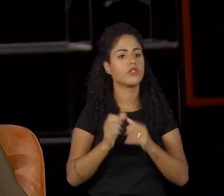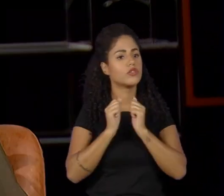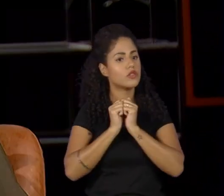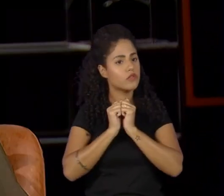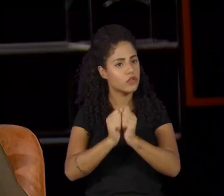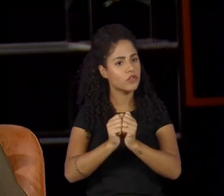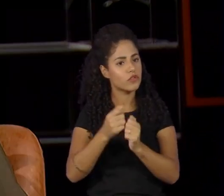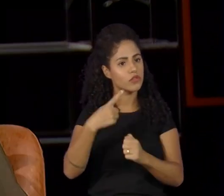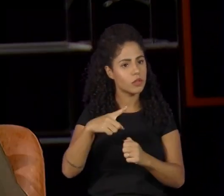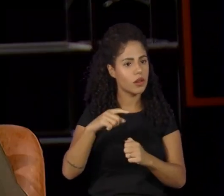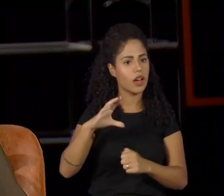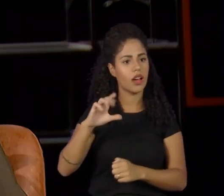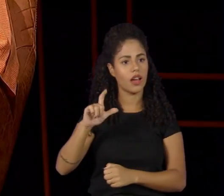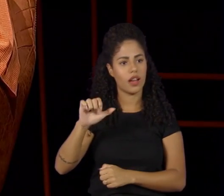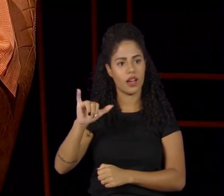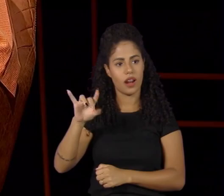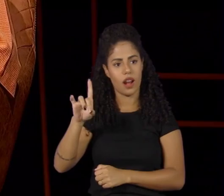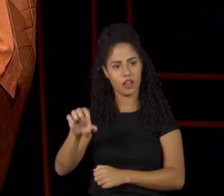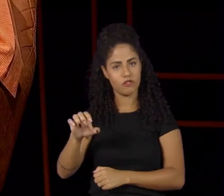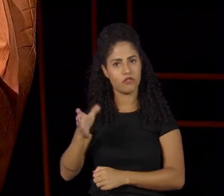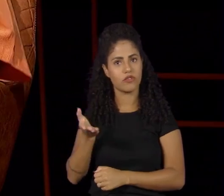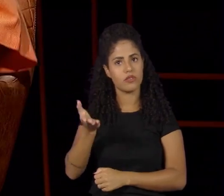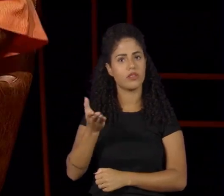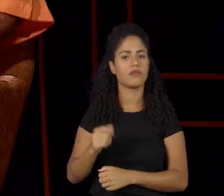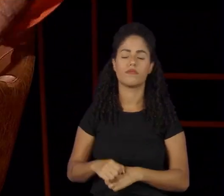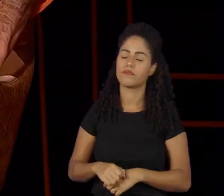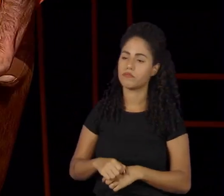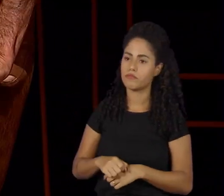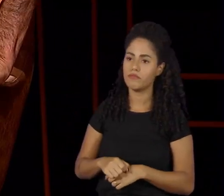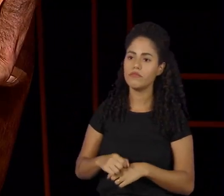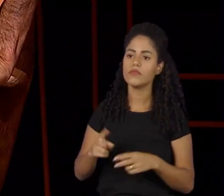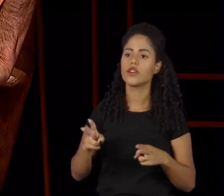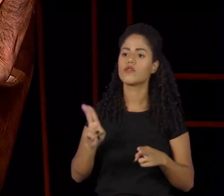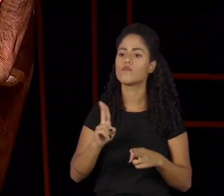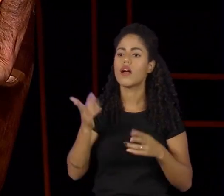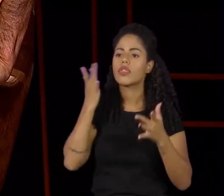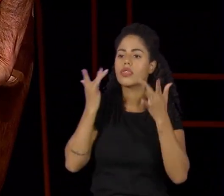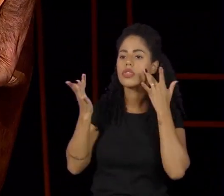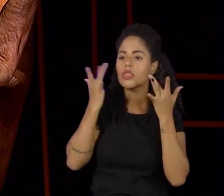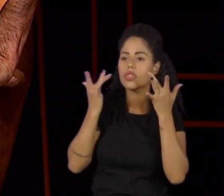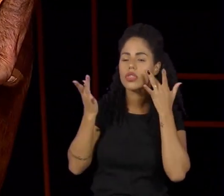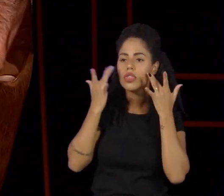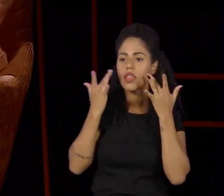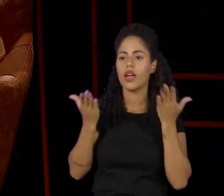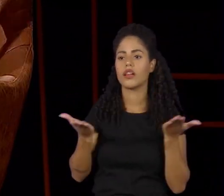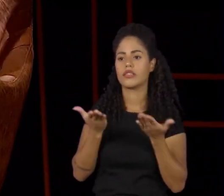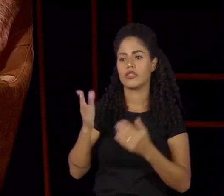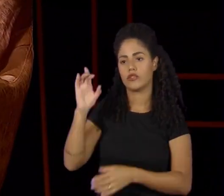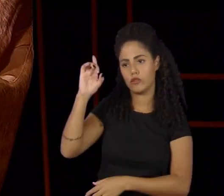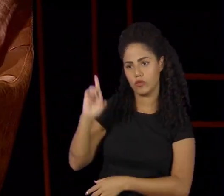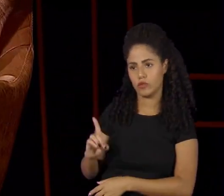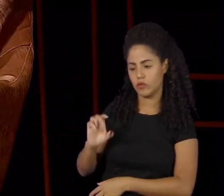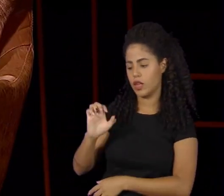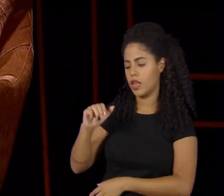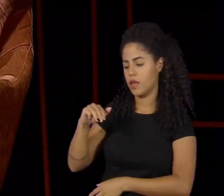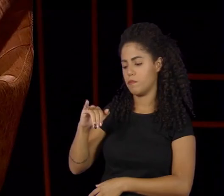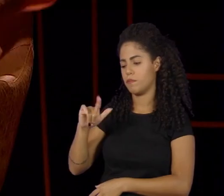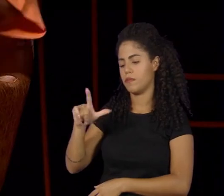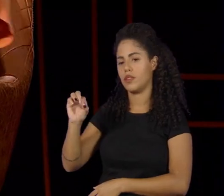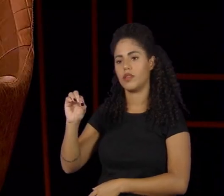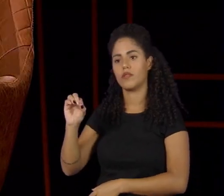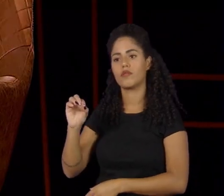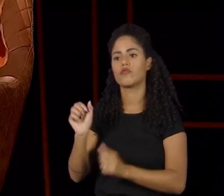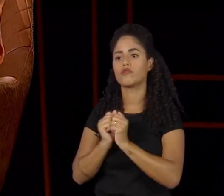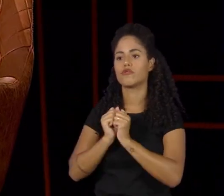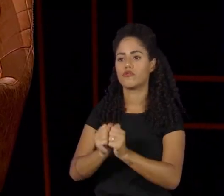Fui trabalhar com um Homem é um Homem. Um Homem é um Homem. É do Bertold Brecht, com direção do Emílio de Biasi. Eu estive com